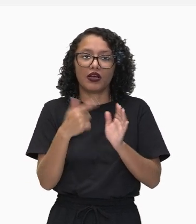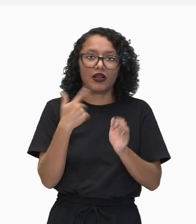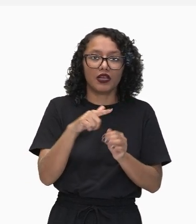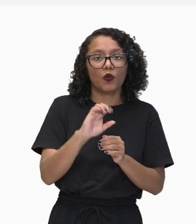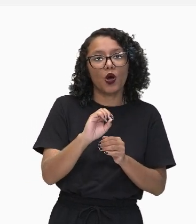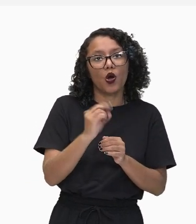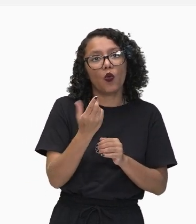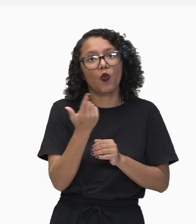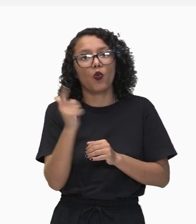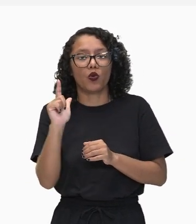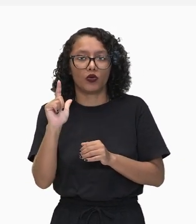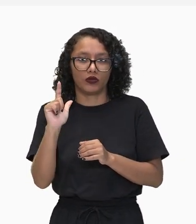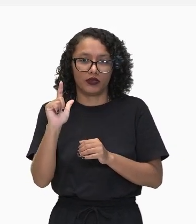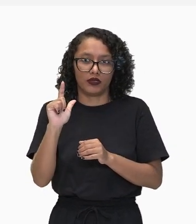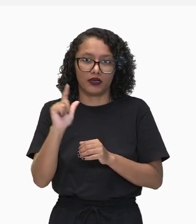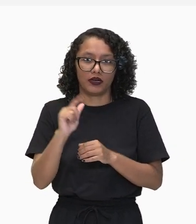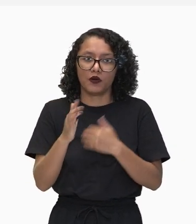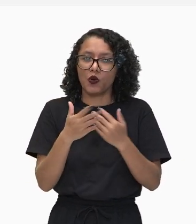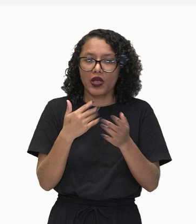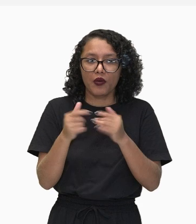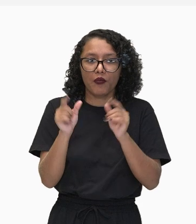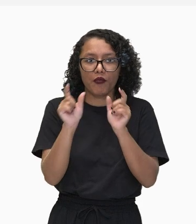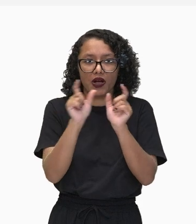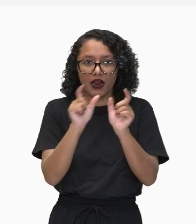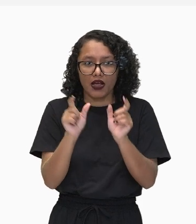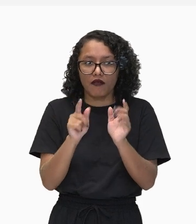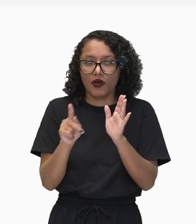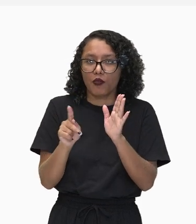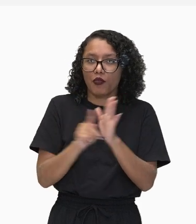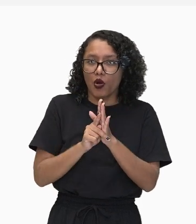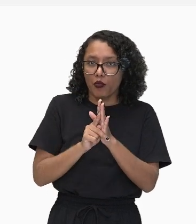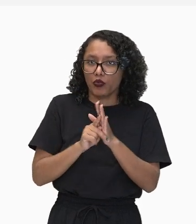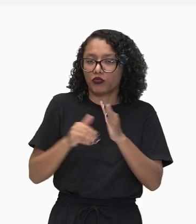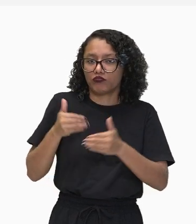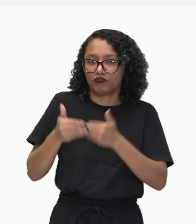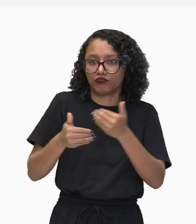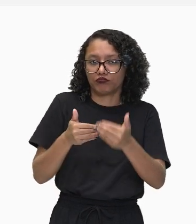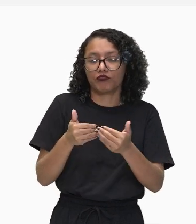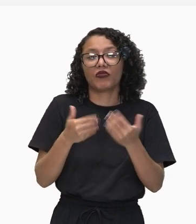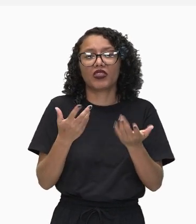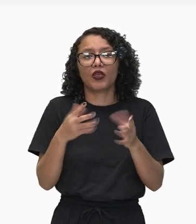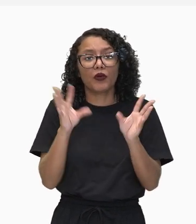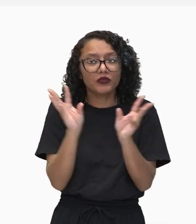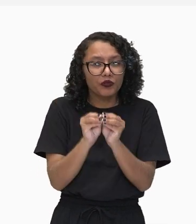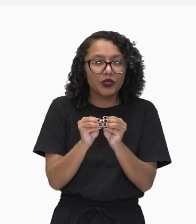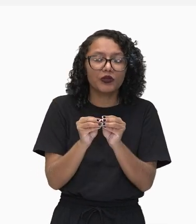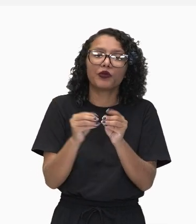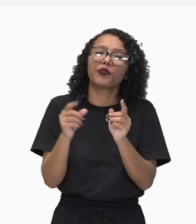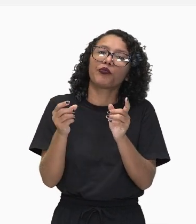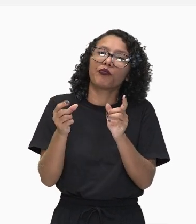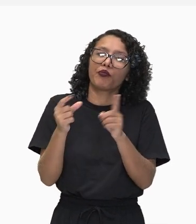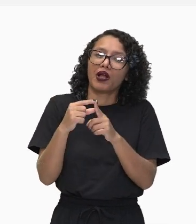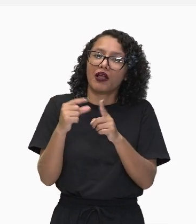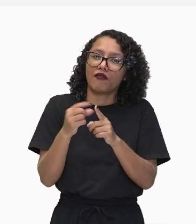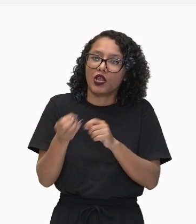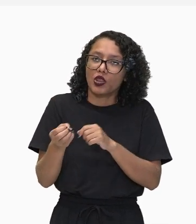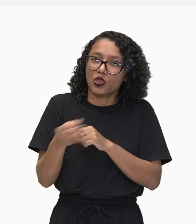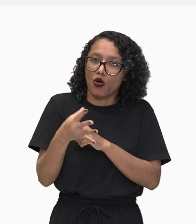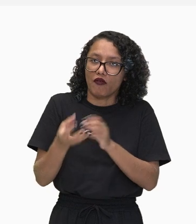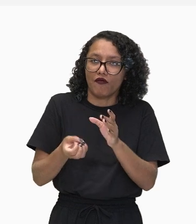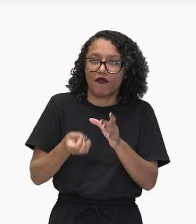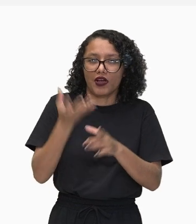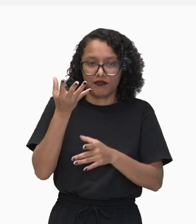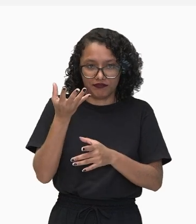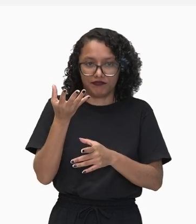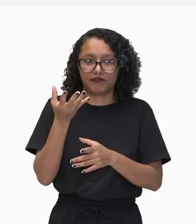ou expressão resultante desse processo. Resumindo tudo aí, uma nova palavra criada, né? Neologia é a criação e uso